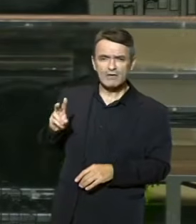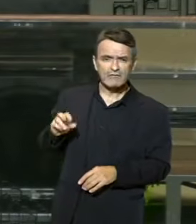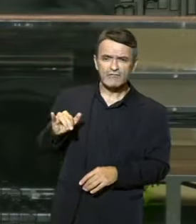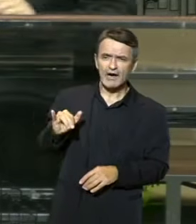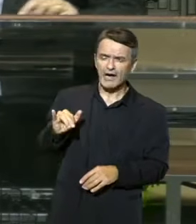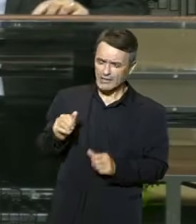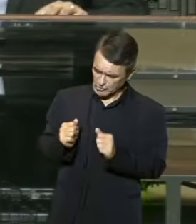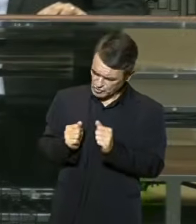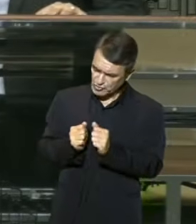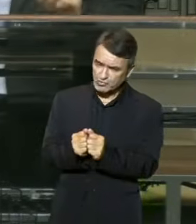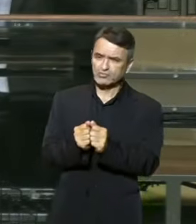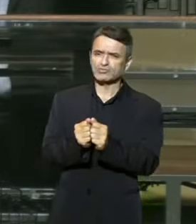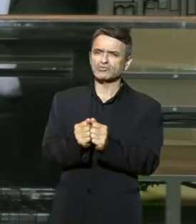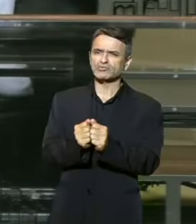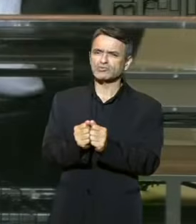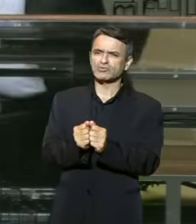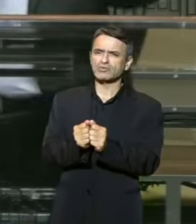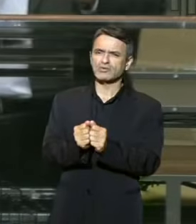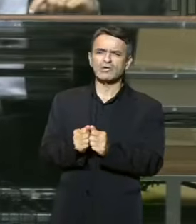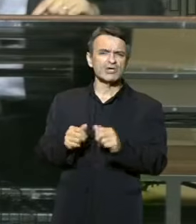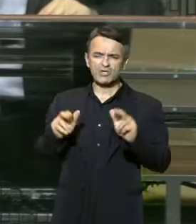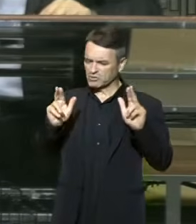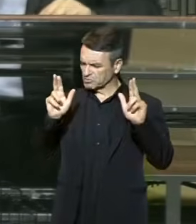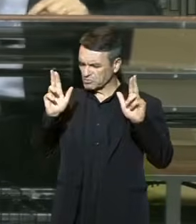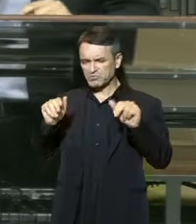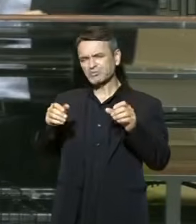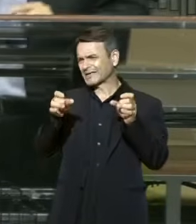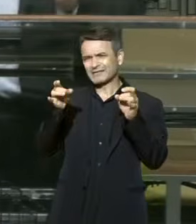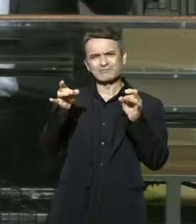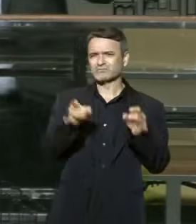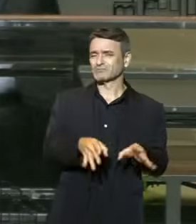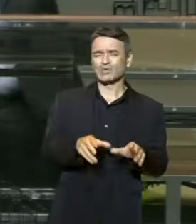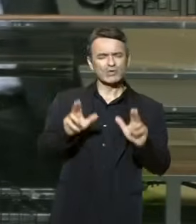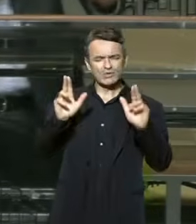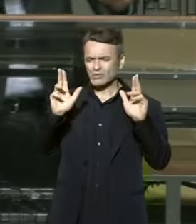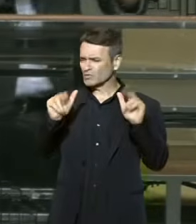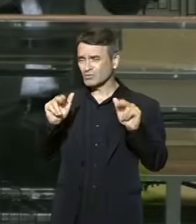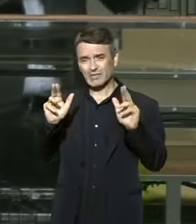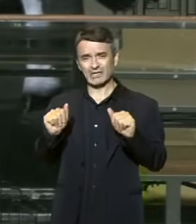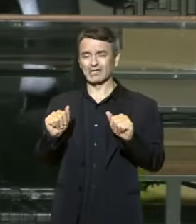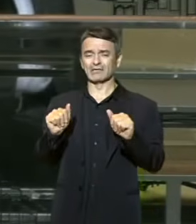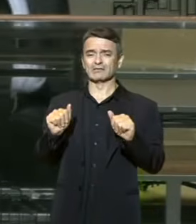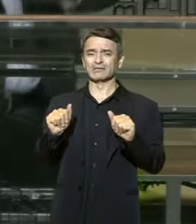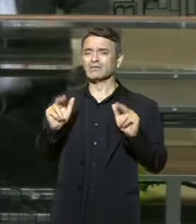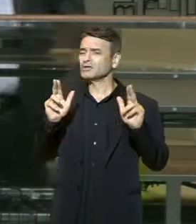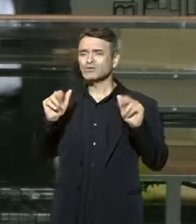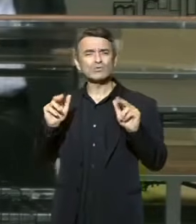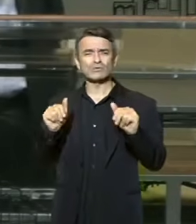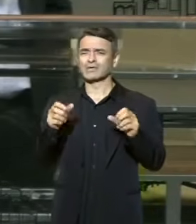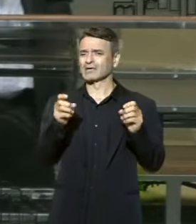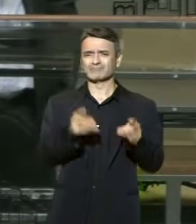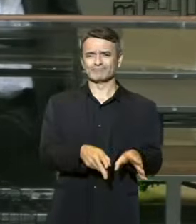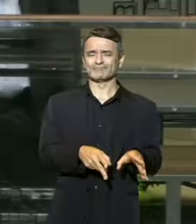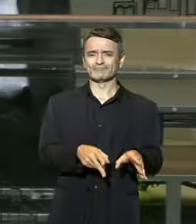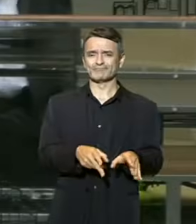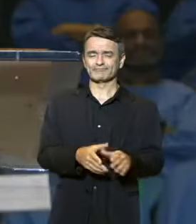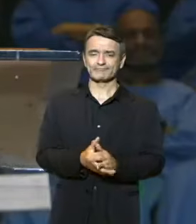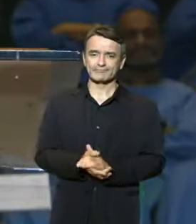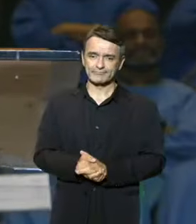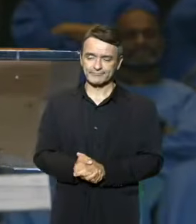vai com vocês, nunca os deixará, nunca os